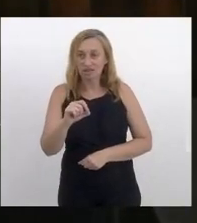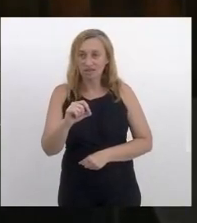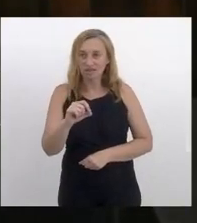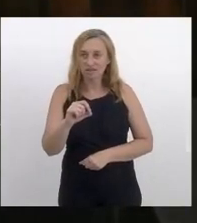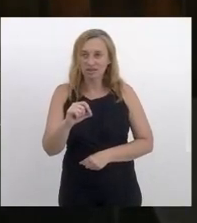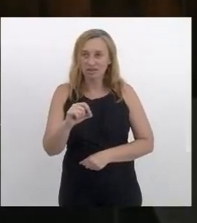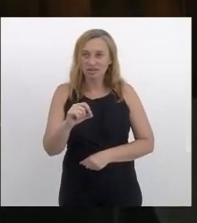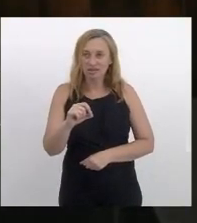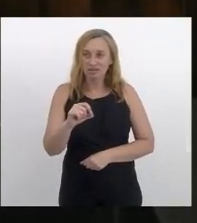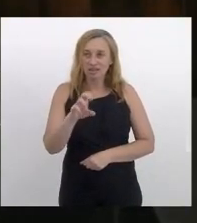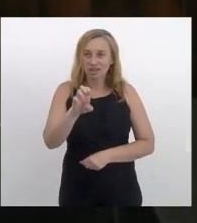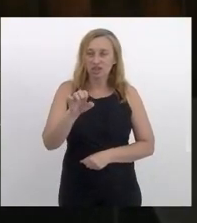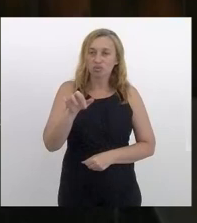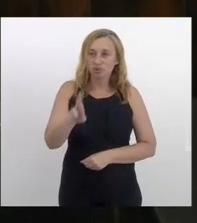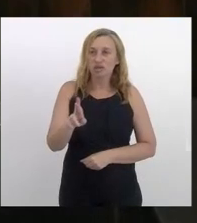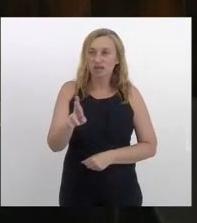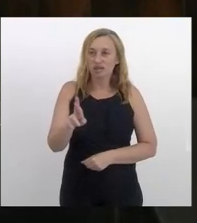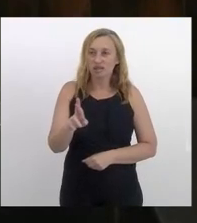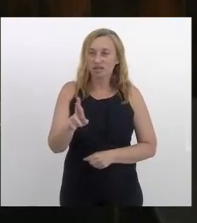Religião será um congresso,